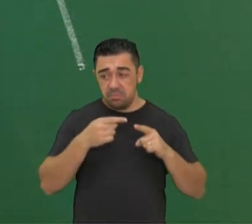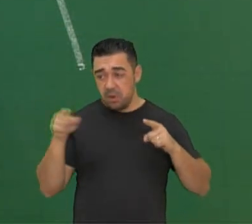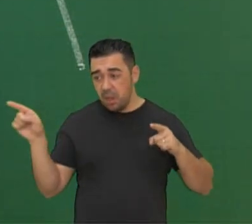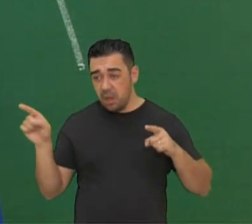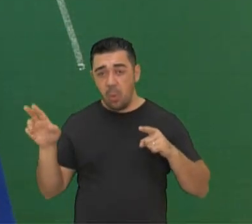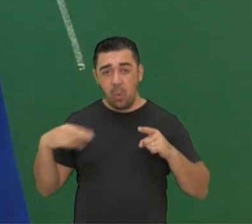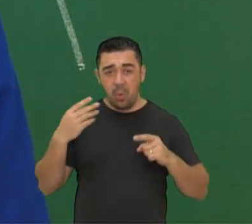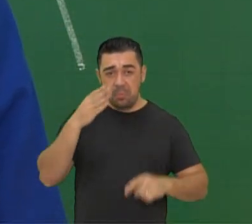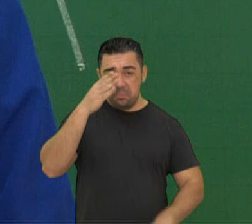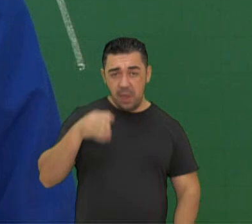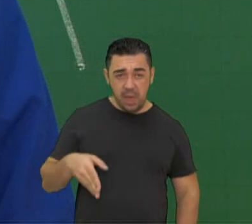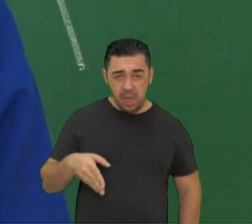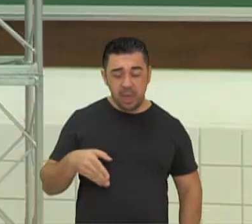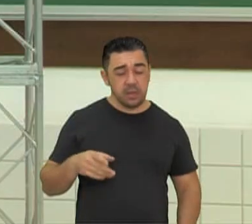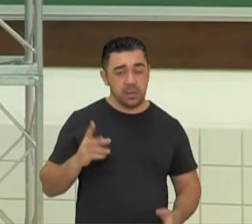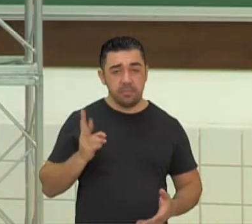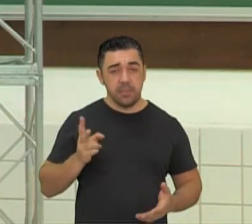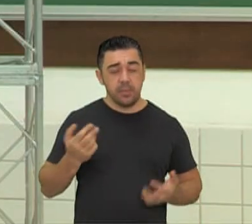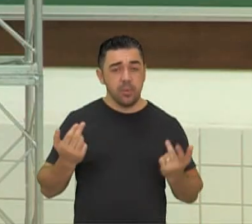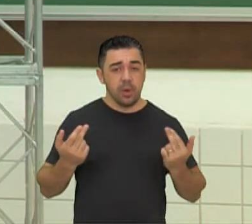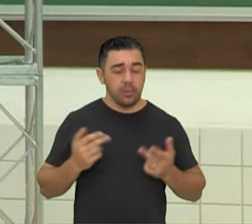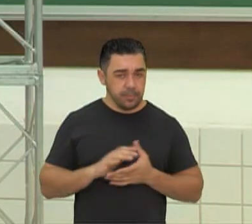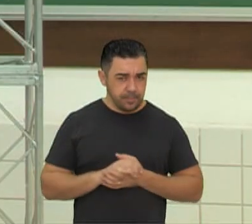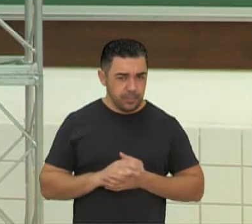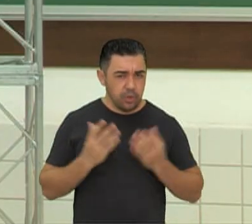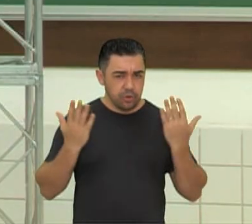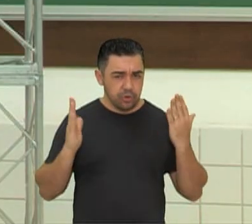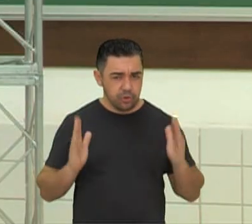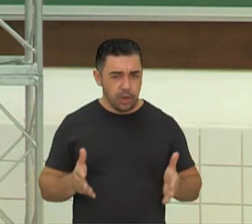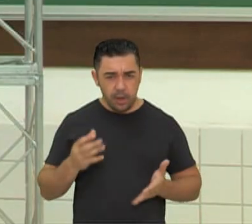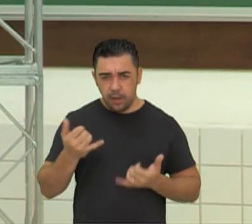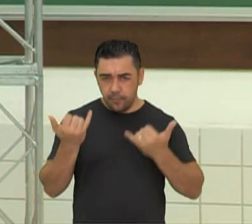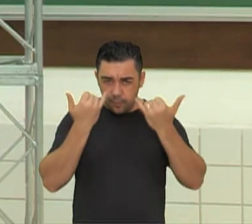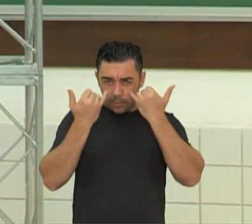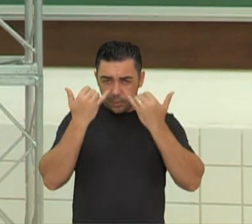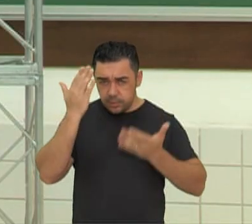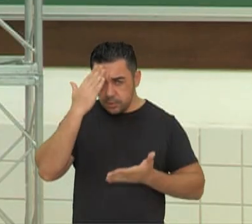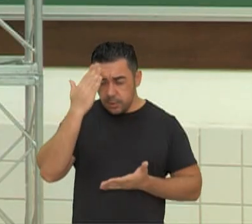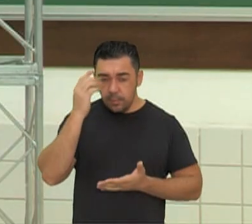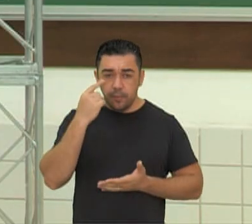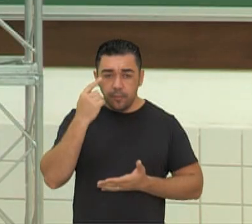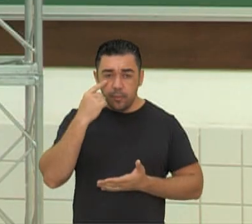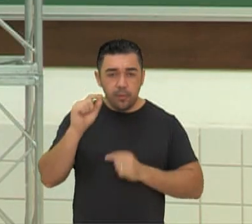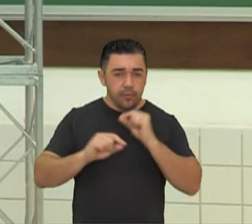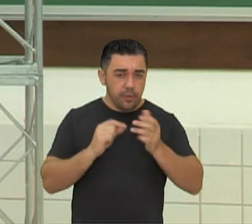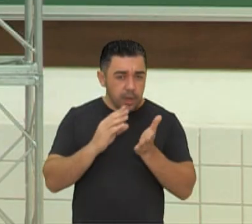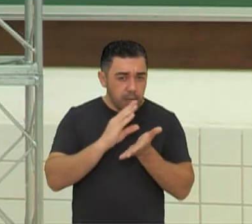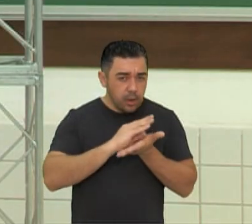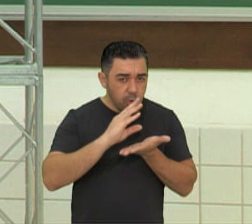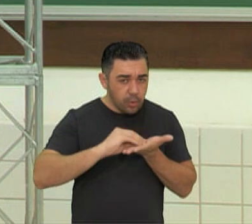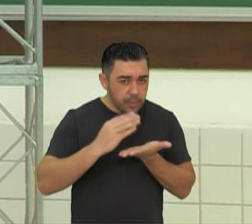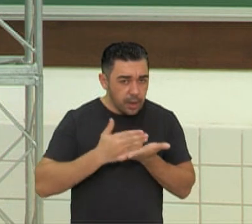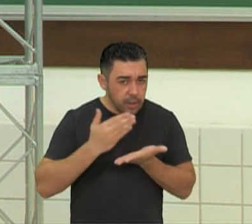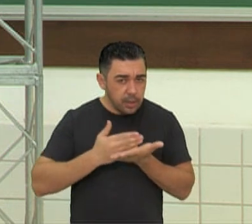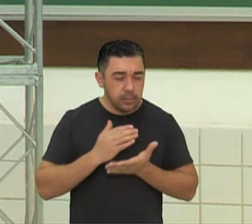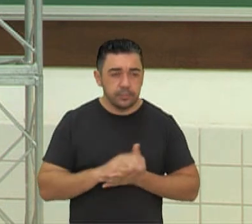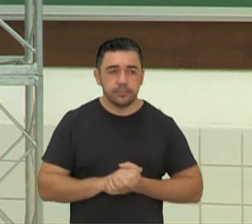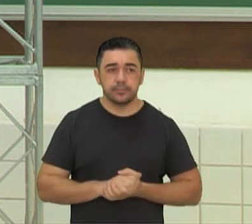tem a mesma medida, certo? Colocadas essas informações, vamos ver o que a gente anota no caderno, porque é muito importante.